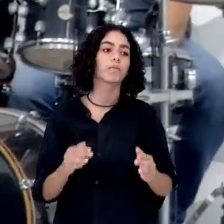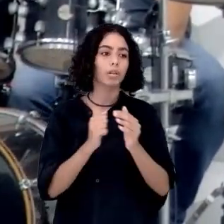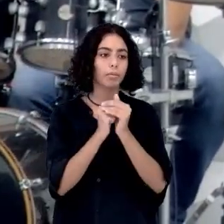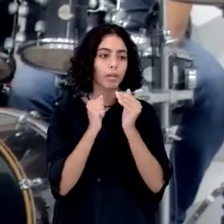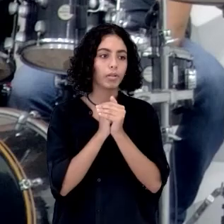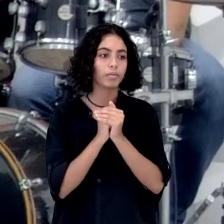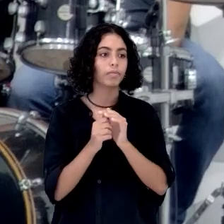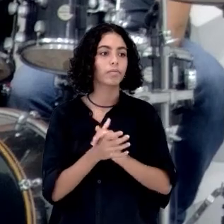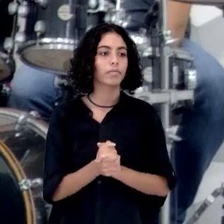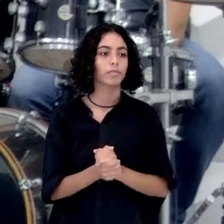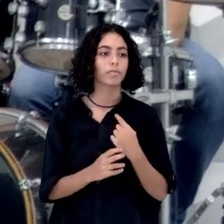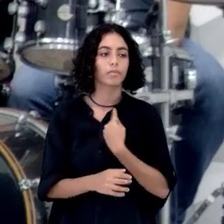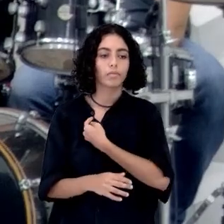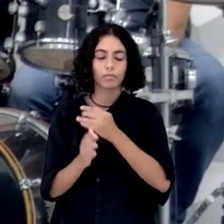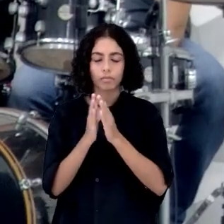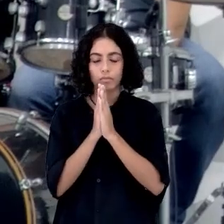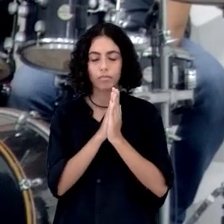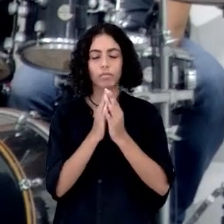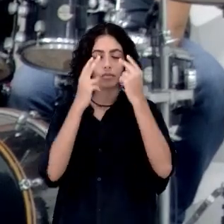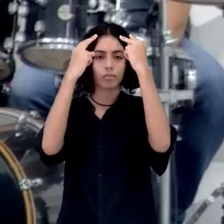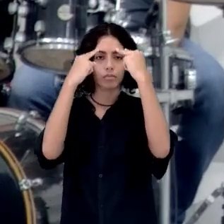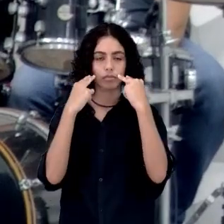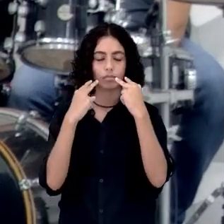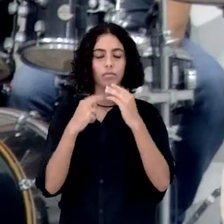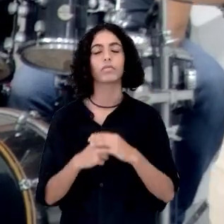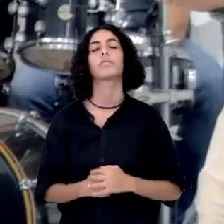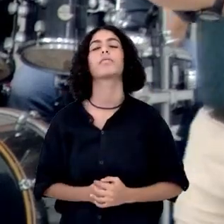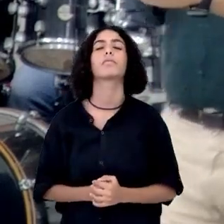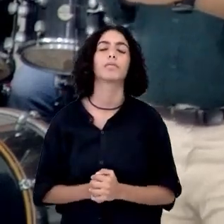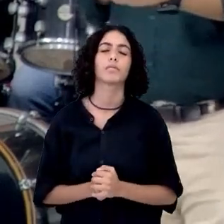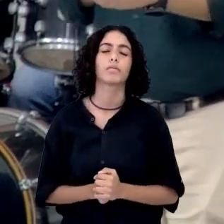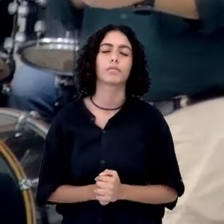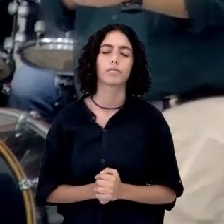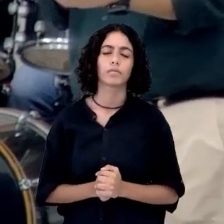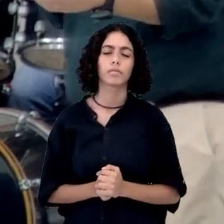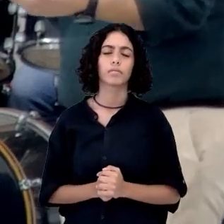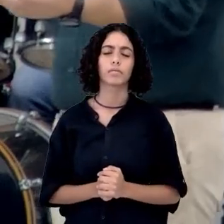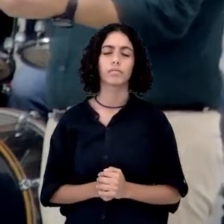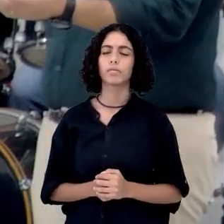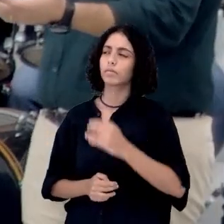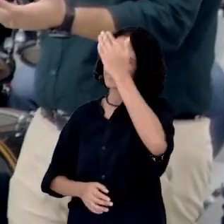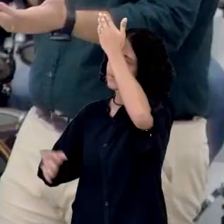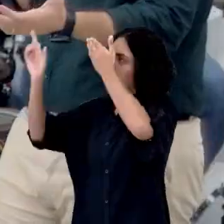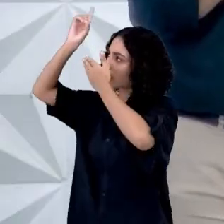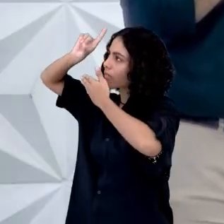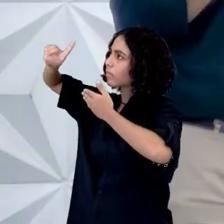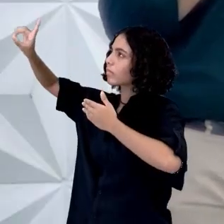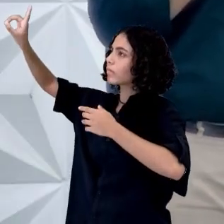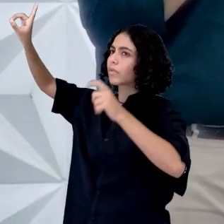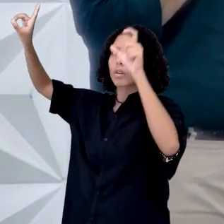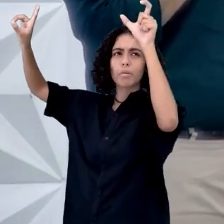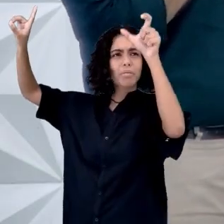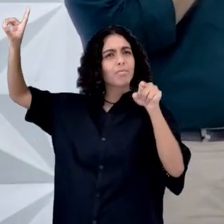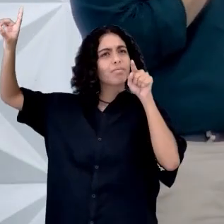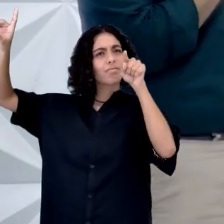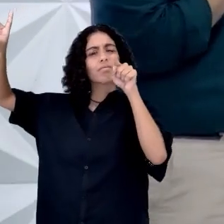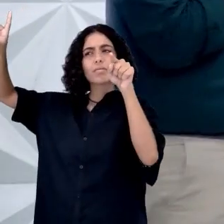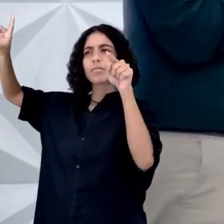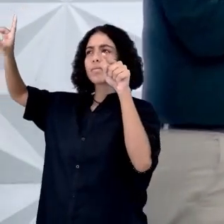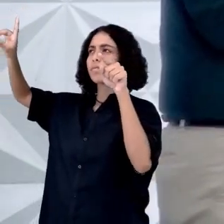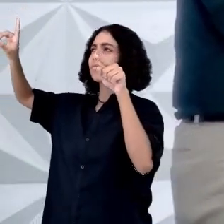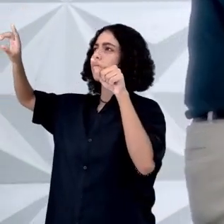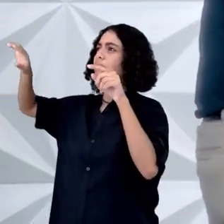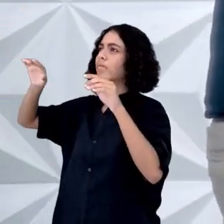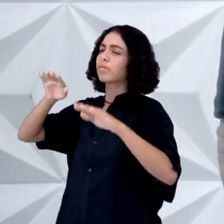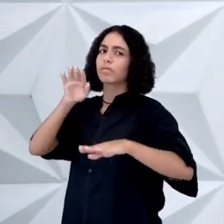Feche os seus olhos. E coloque diante de Deus aquela pessoa que talvez você quisesse que estivesse aqui